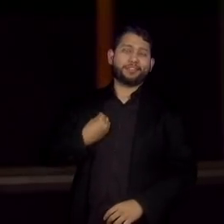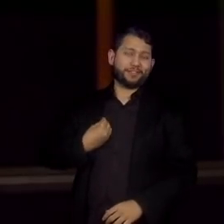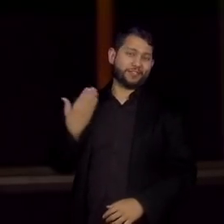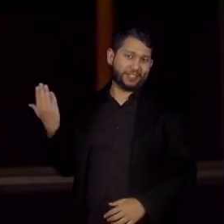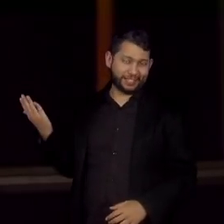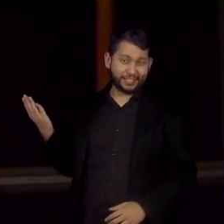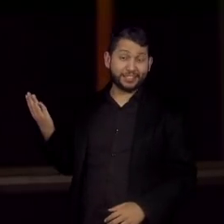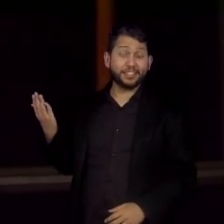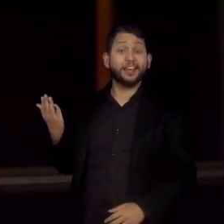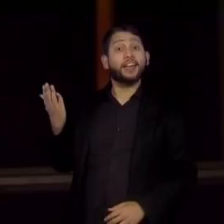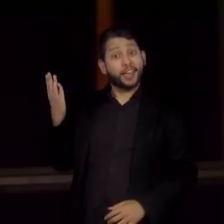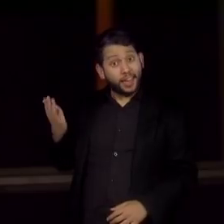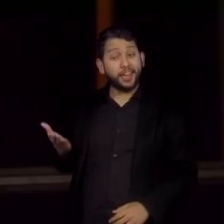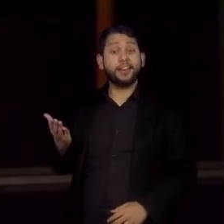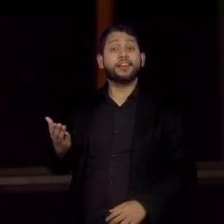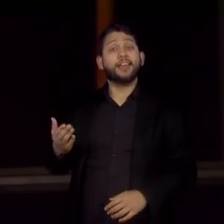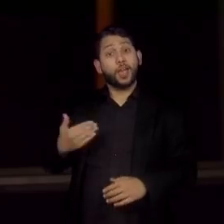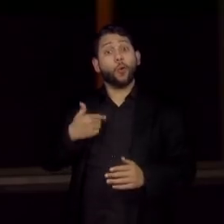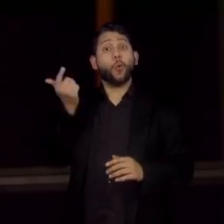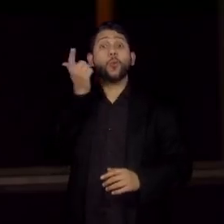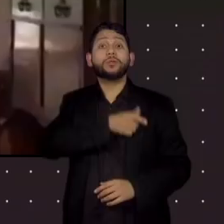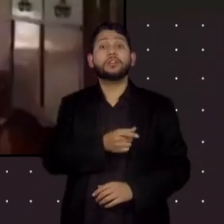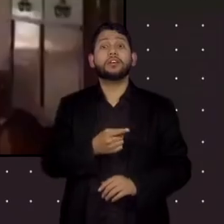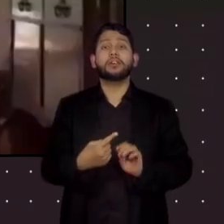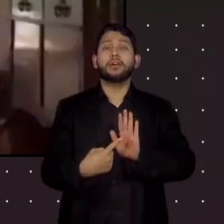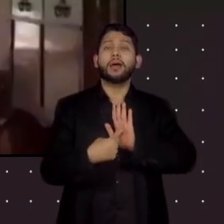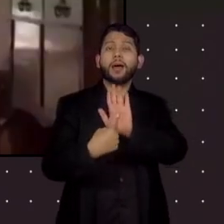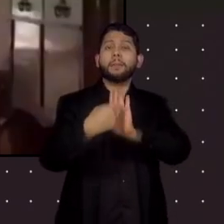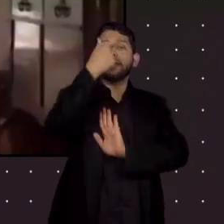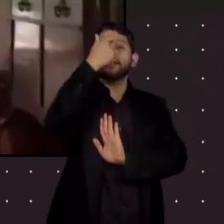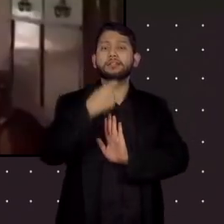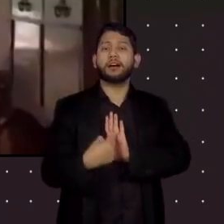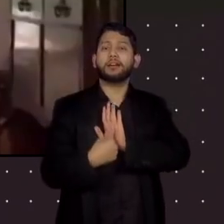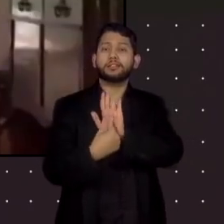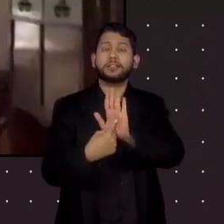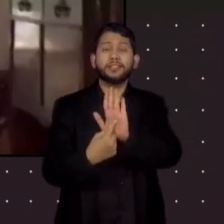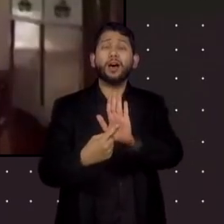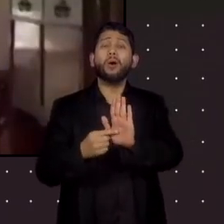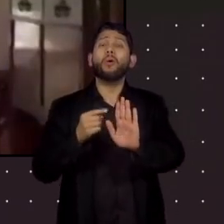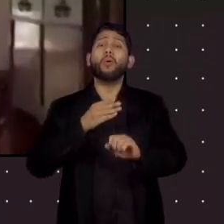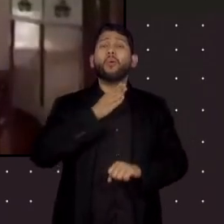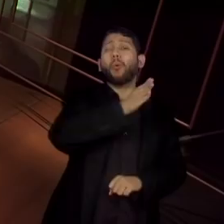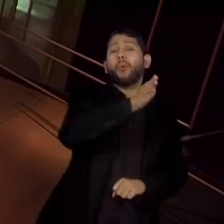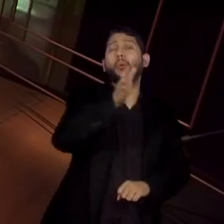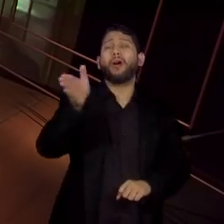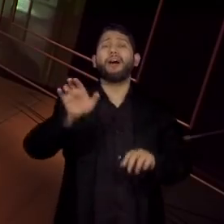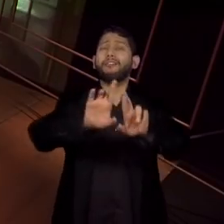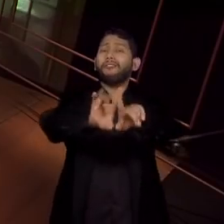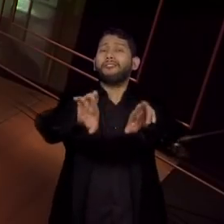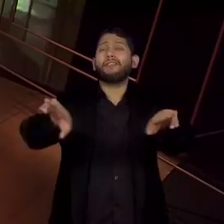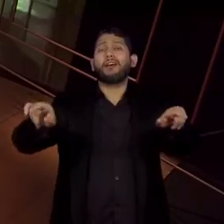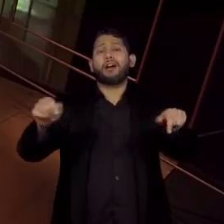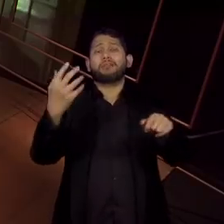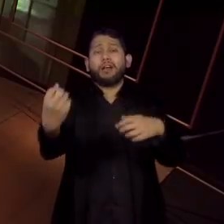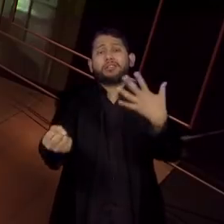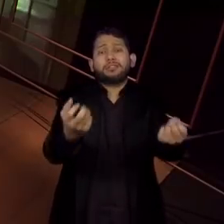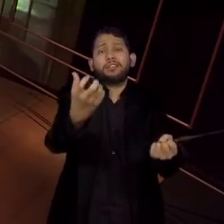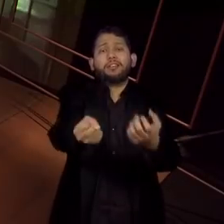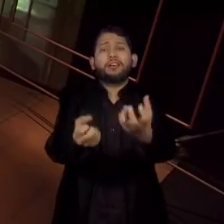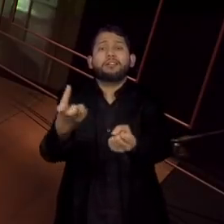auxílio do Rossini Pinto que eu me apresentei em muitos trabalhos meus foram feitos